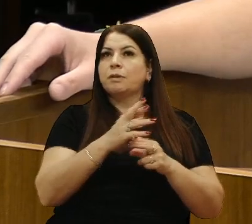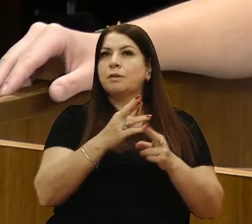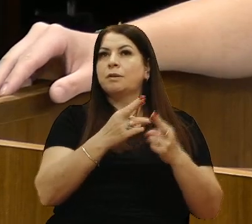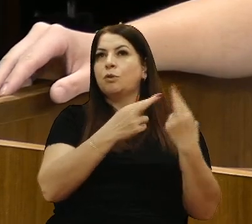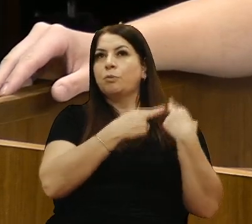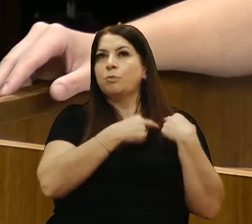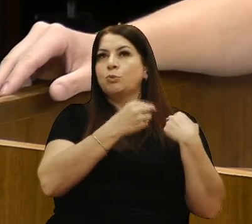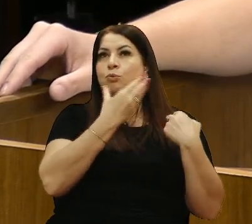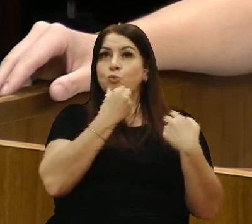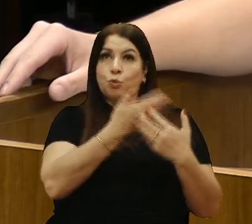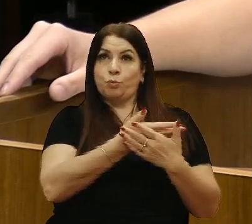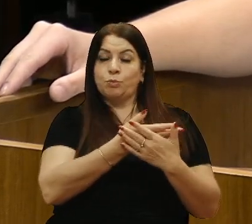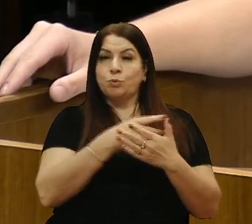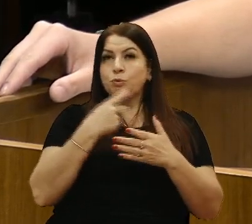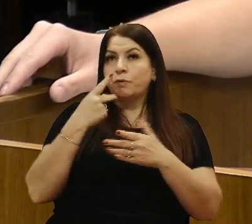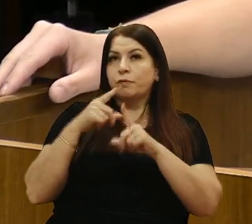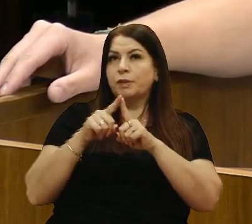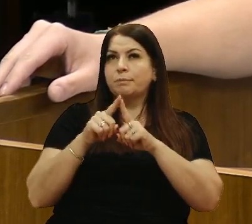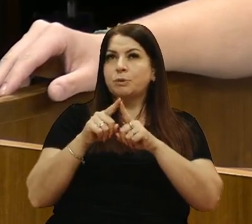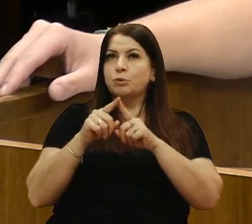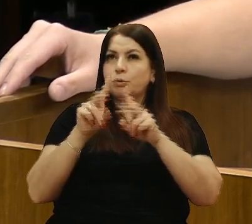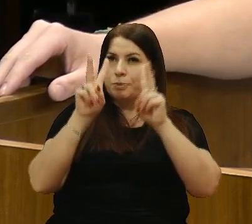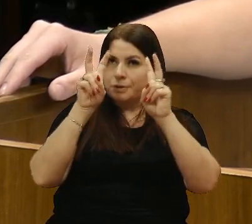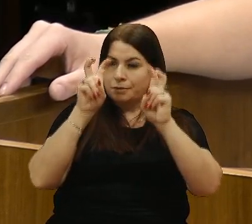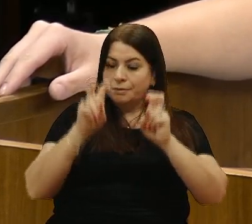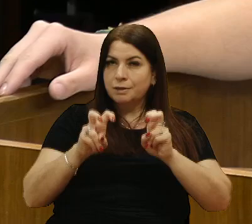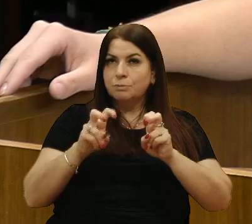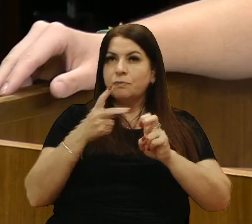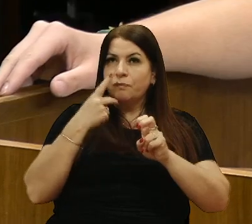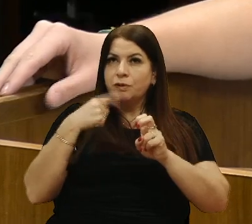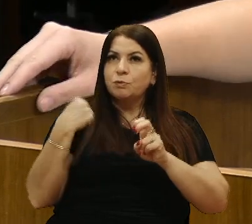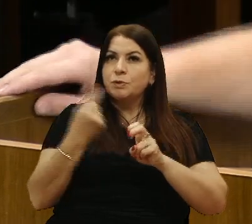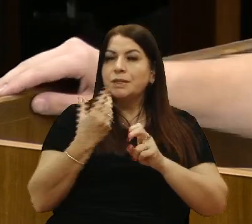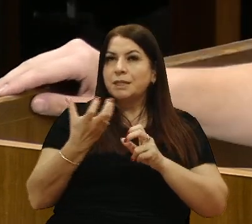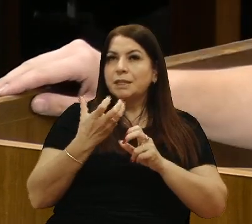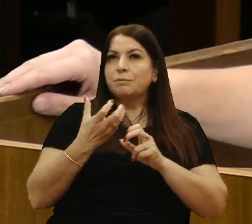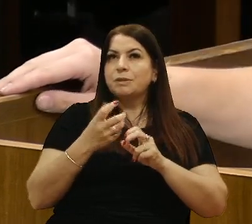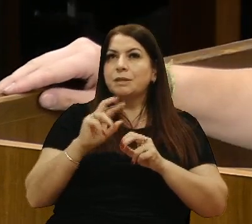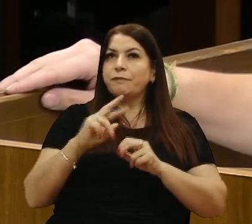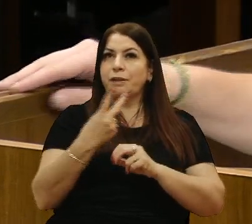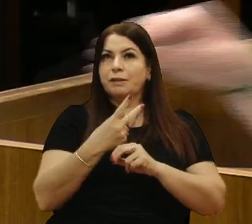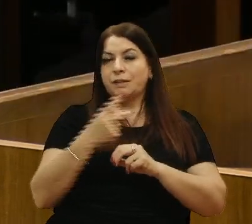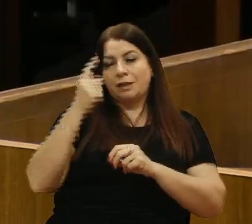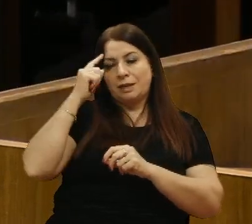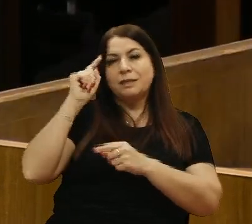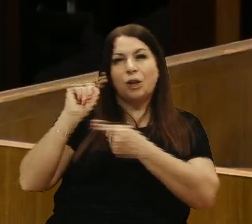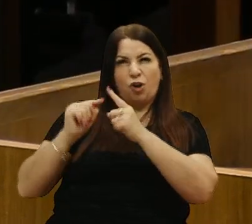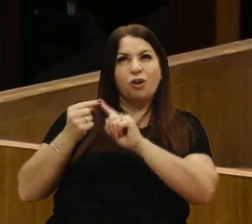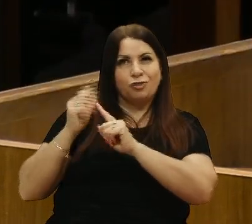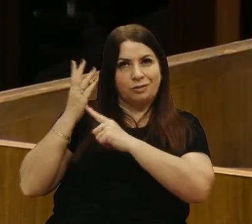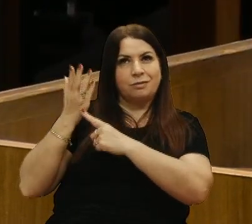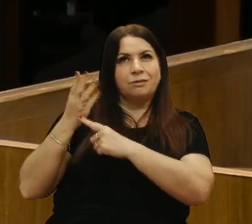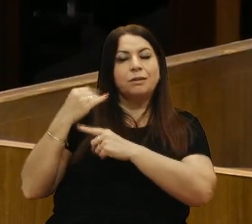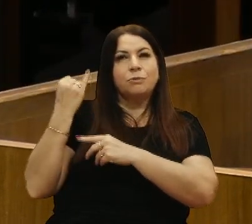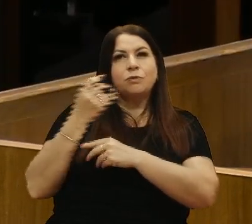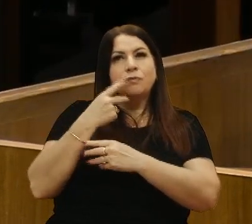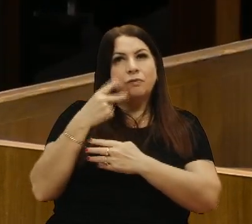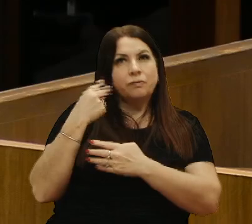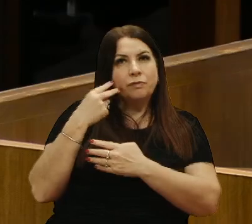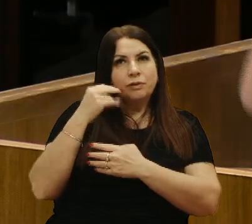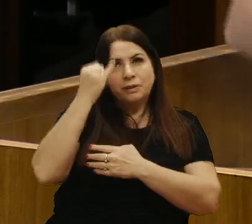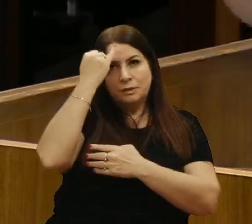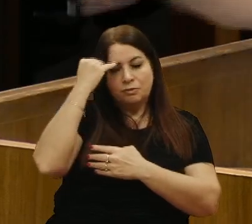poderio dos homens. Então, quando nós tratamos sobre esses temas, nós estamos dizendo que nós queremos inverter a lógica. E é importante dizer, vereador